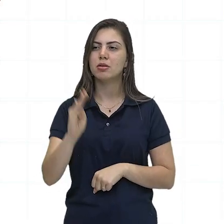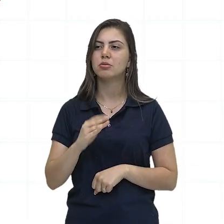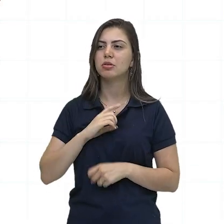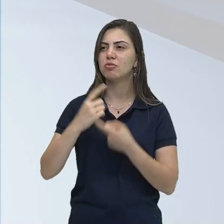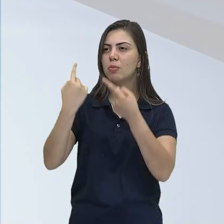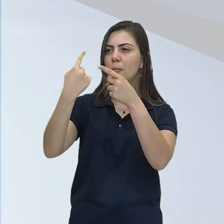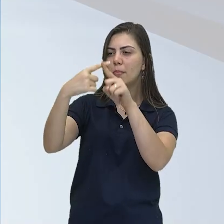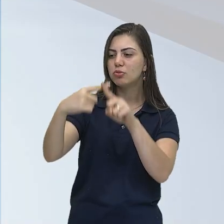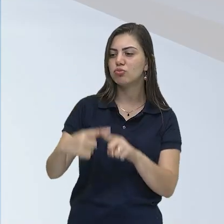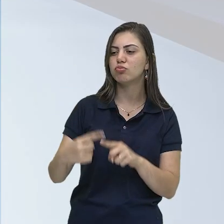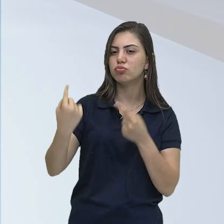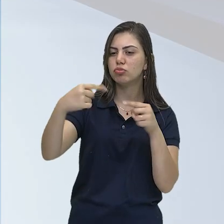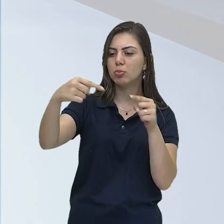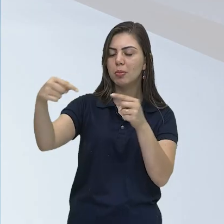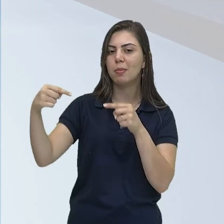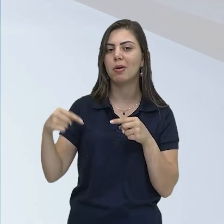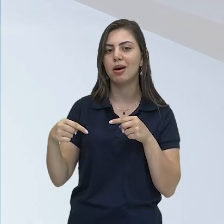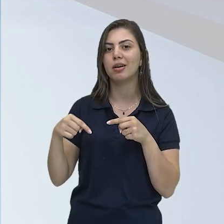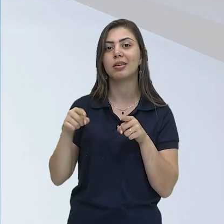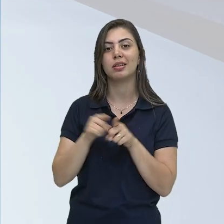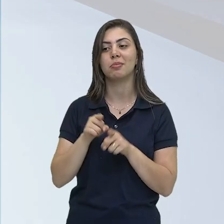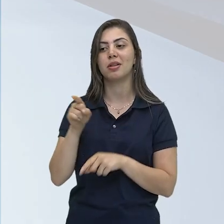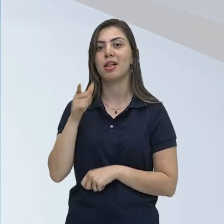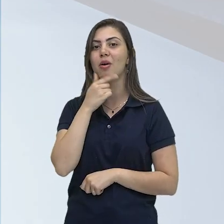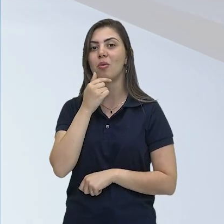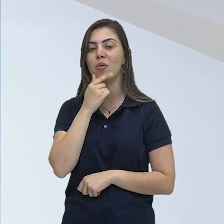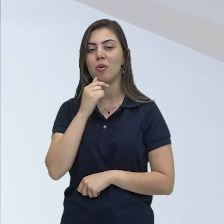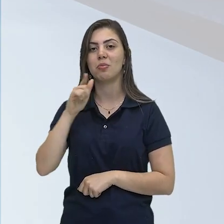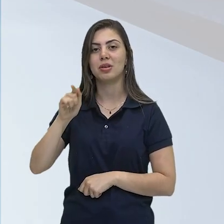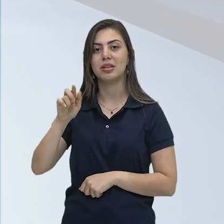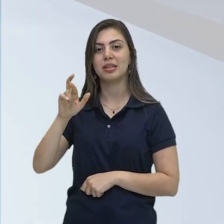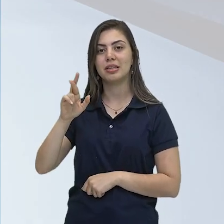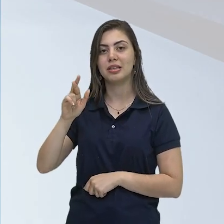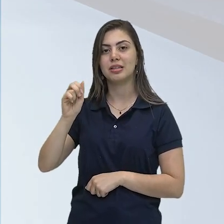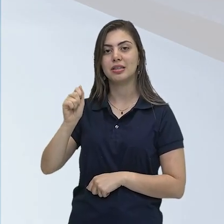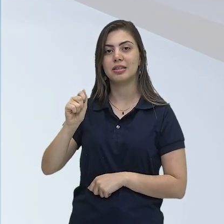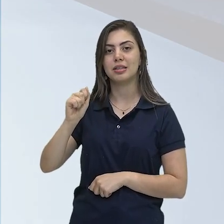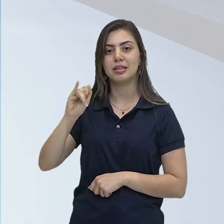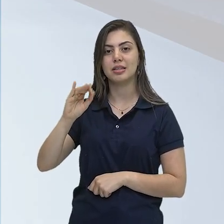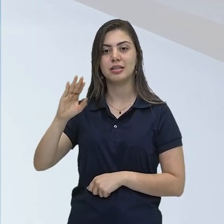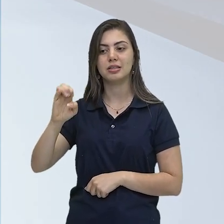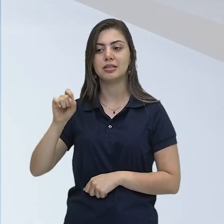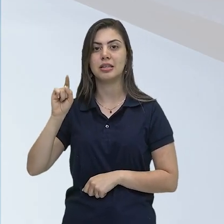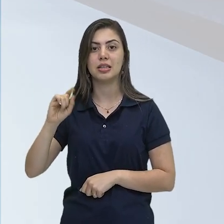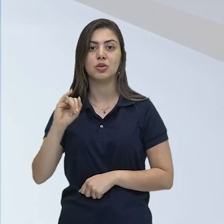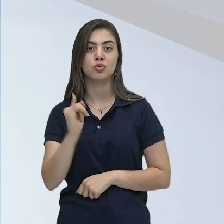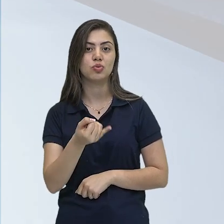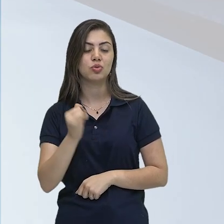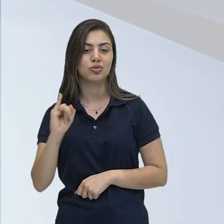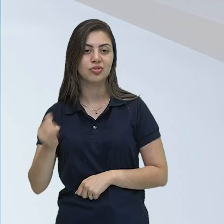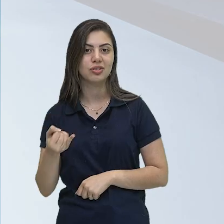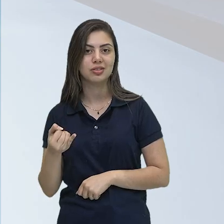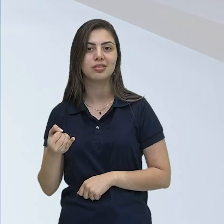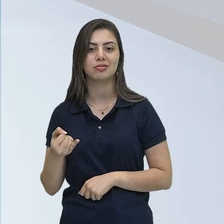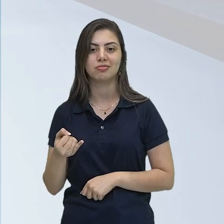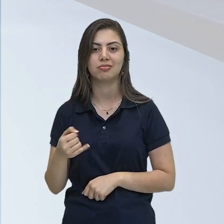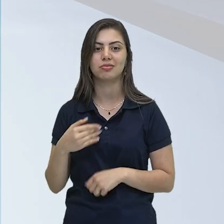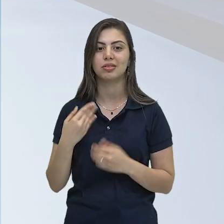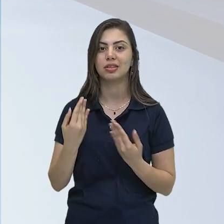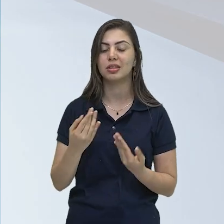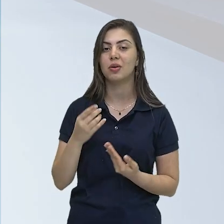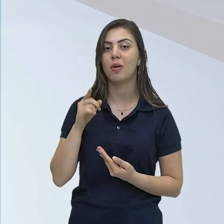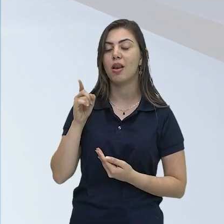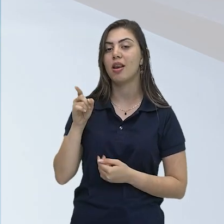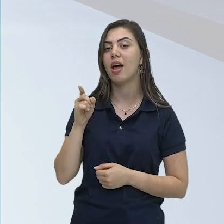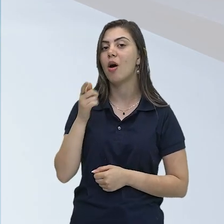o Rickson Gracie, que é do jiu-jitsu, Tanto é que o Rick